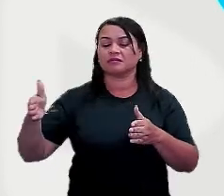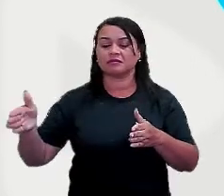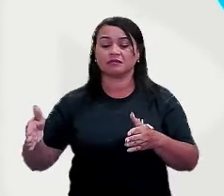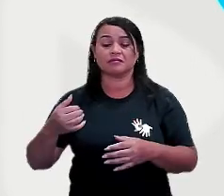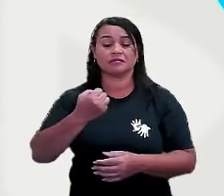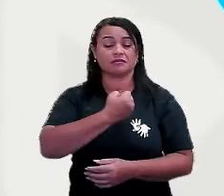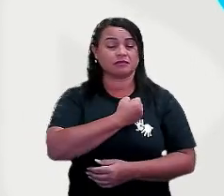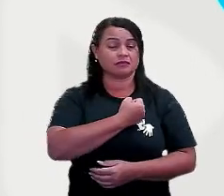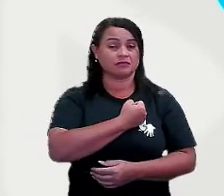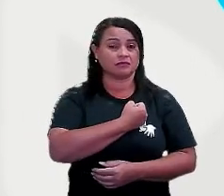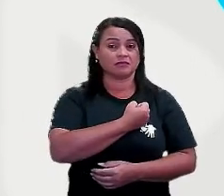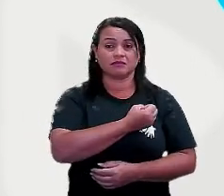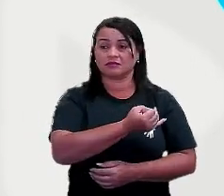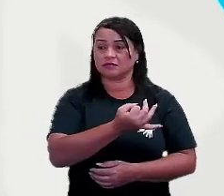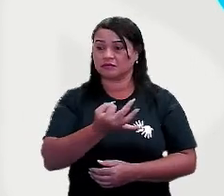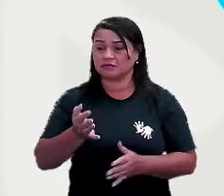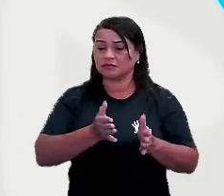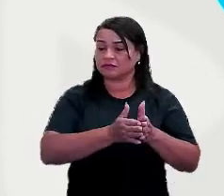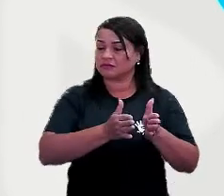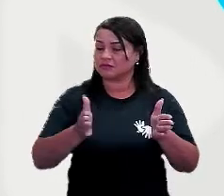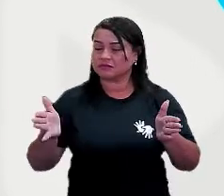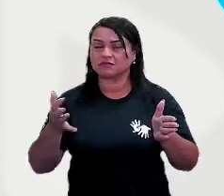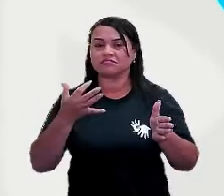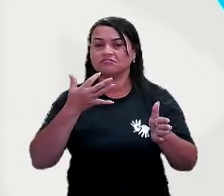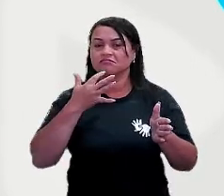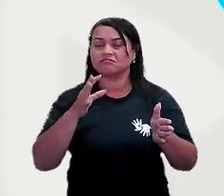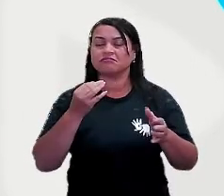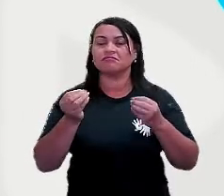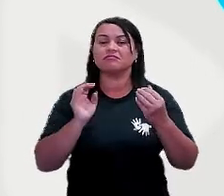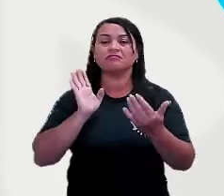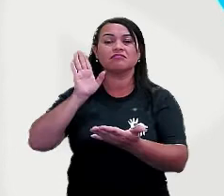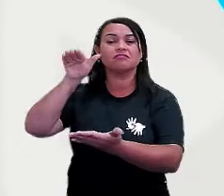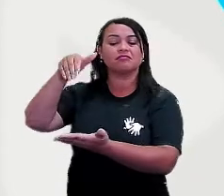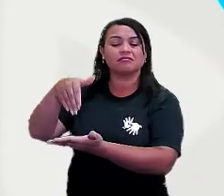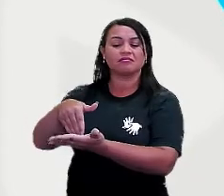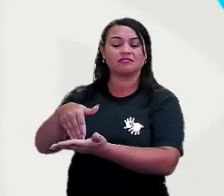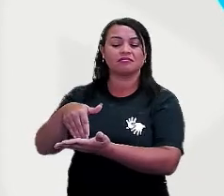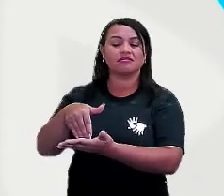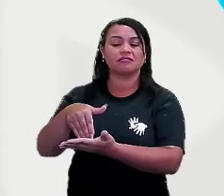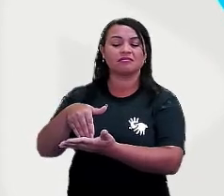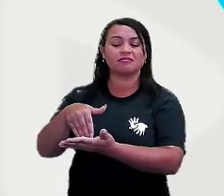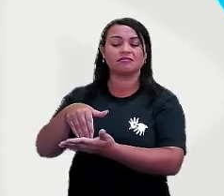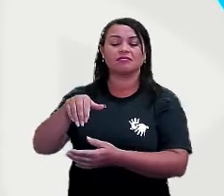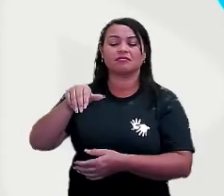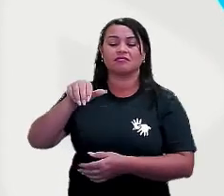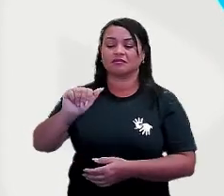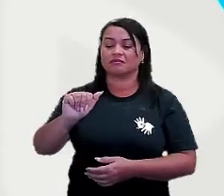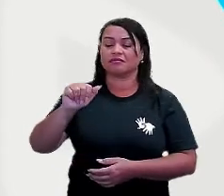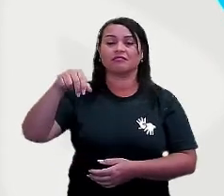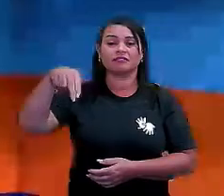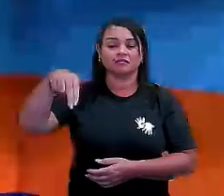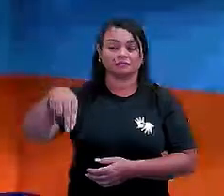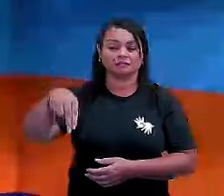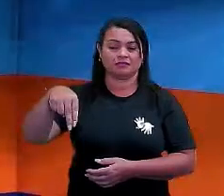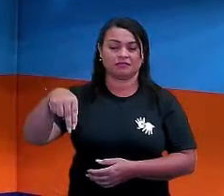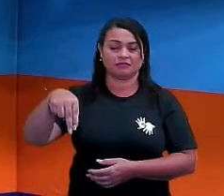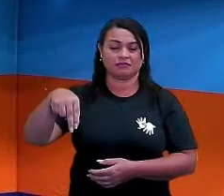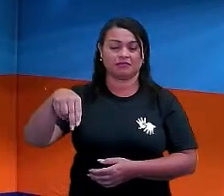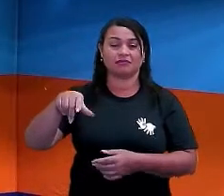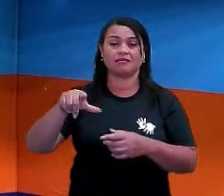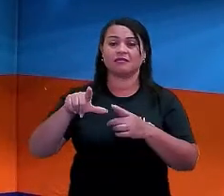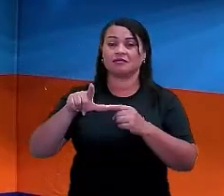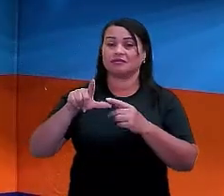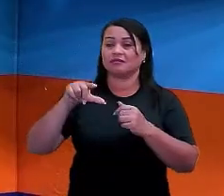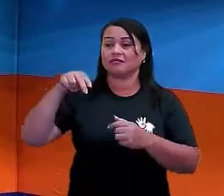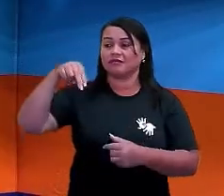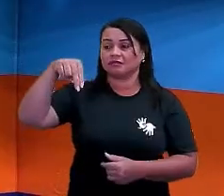numérica desconhecida, o último elemento é representado por AN. Então, a letra